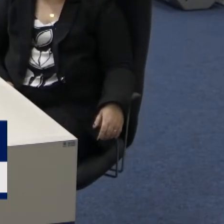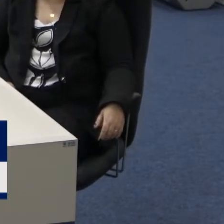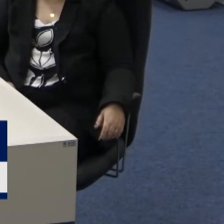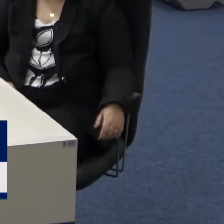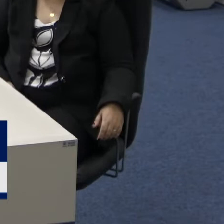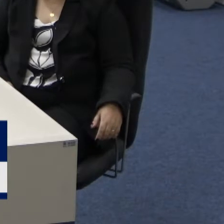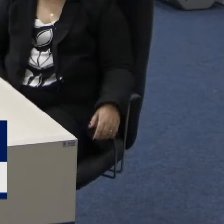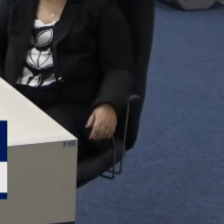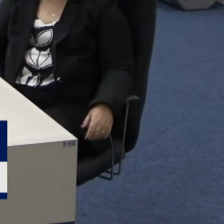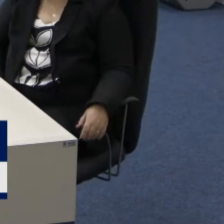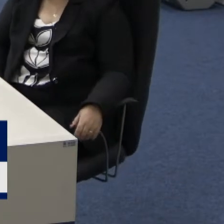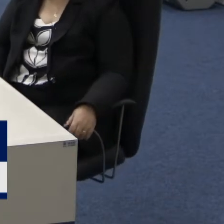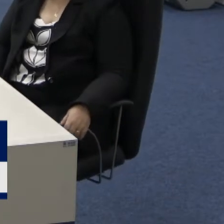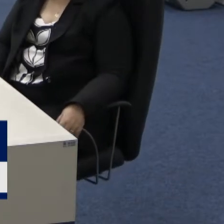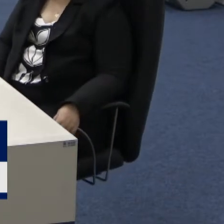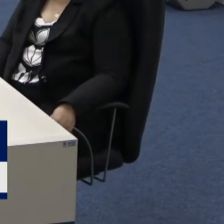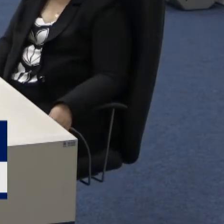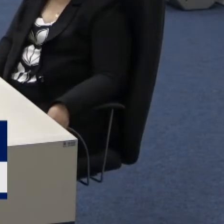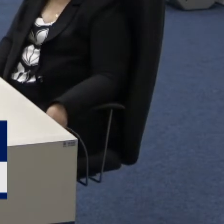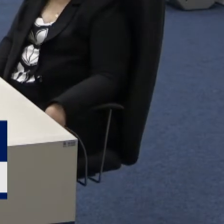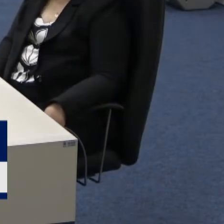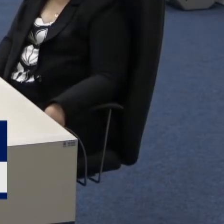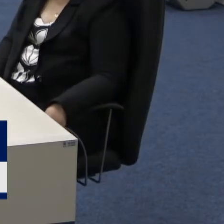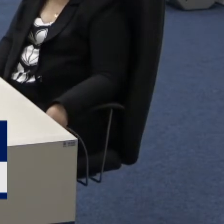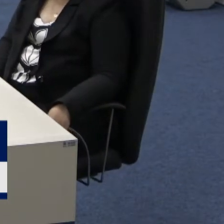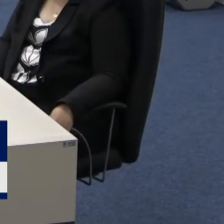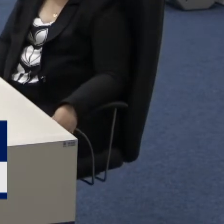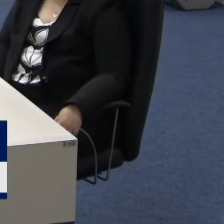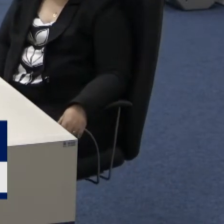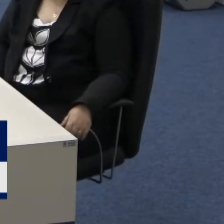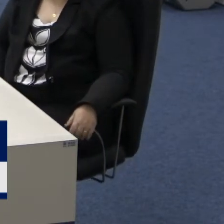Calma, hein? Vai calmo.